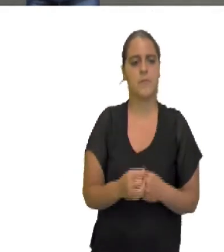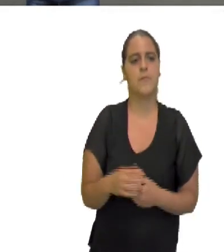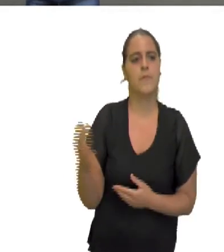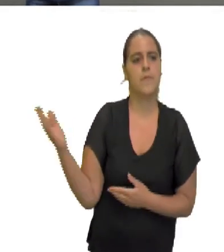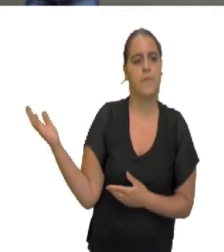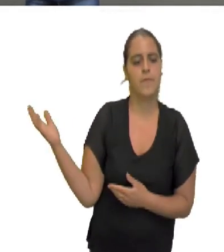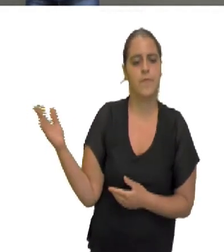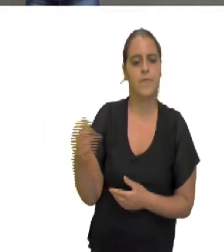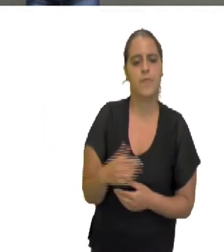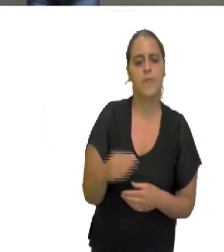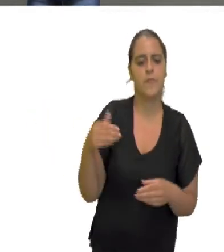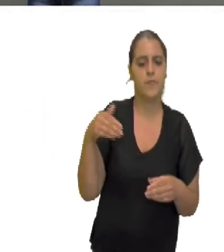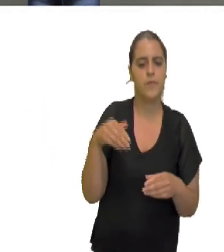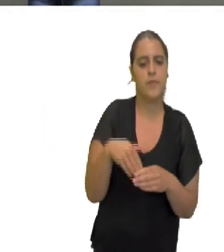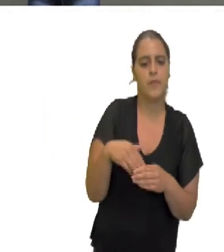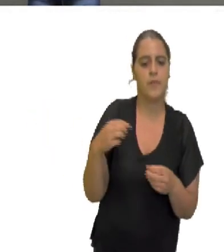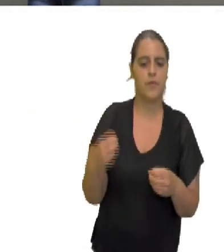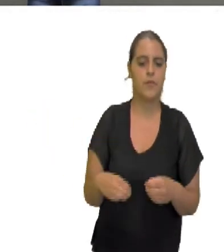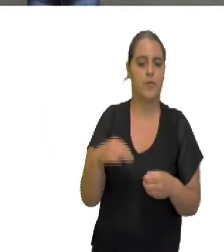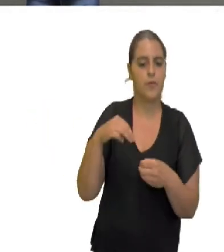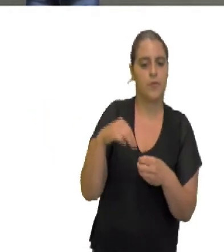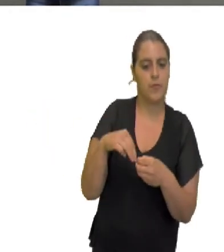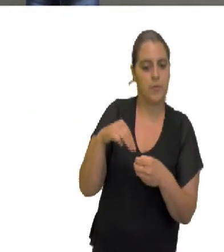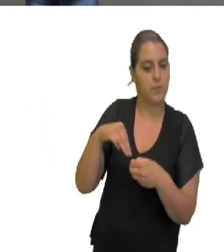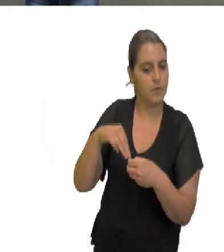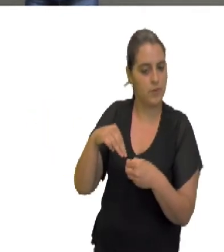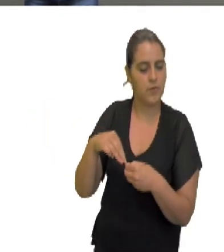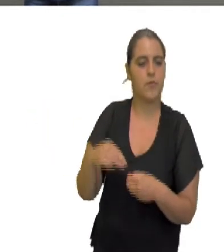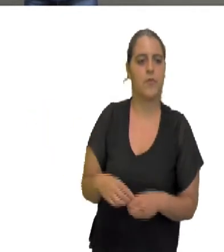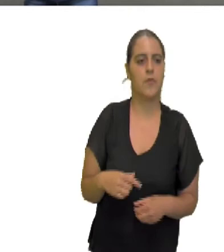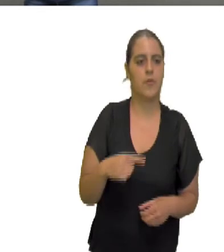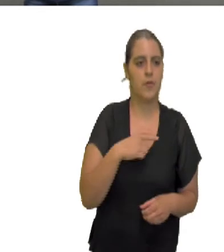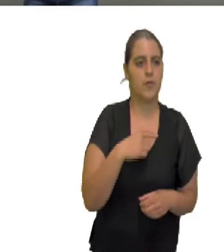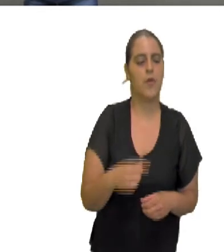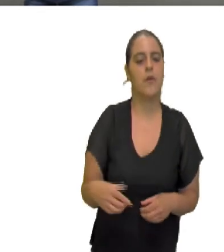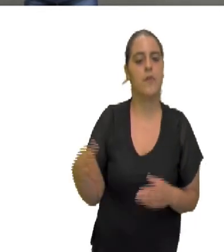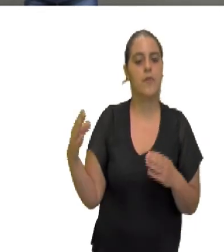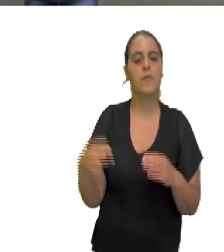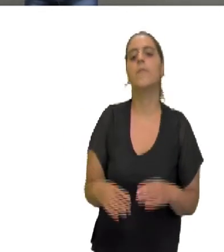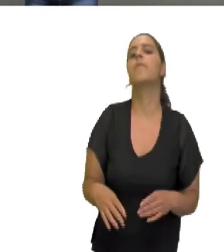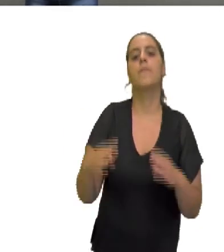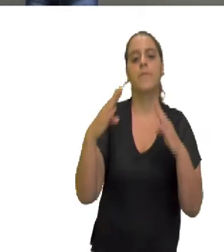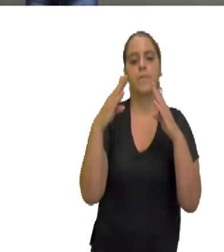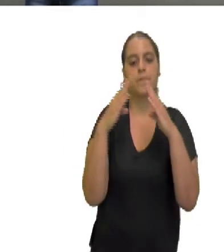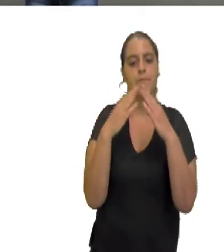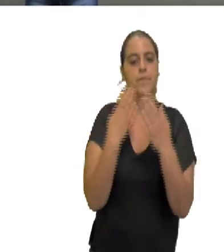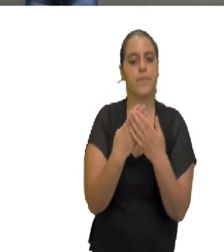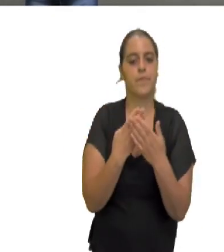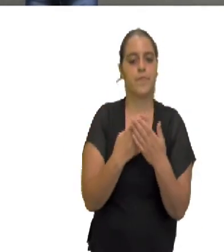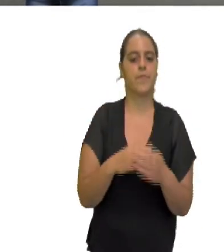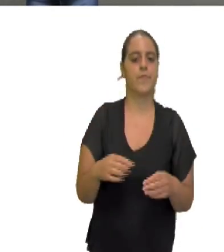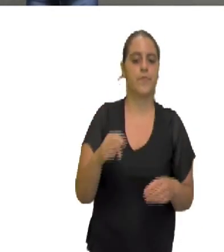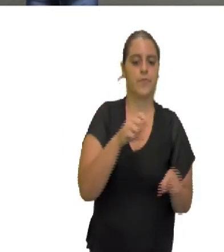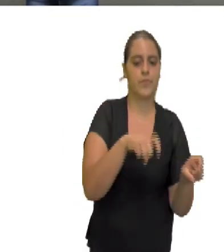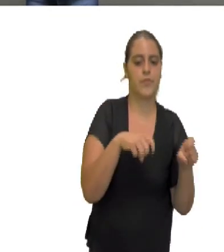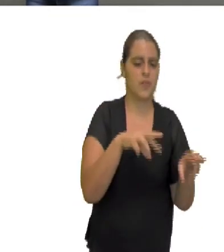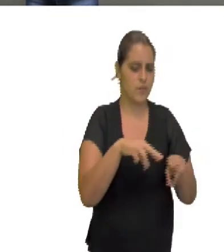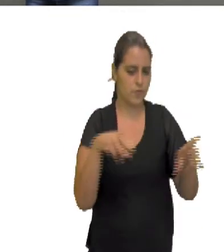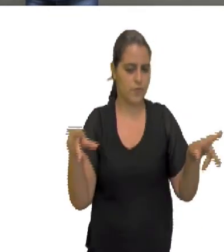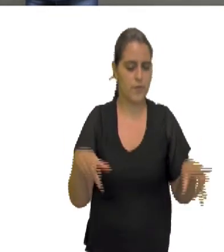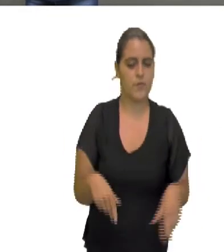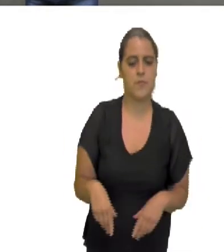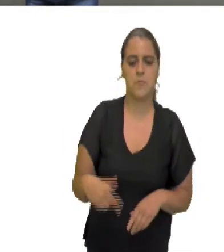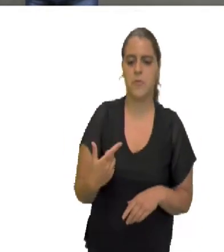centralizadas, são dentro dos bairros também onde há muito movimento. A escola do campo é diferente. Olha só, não tem